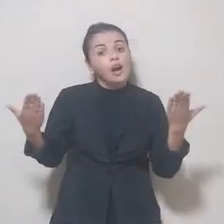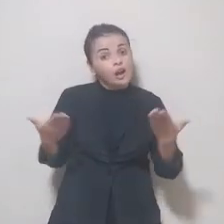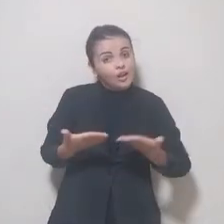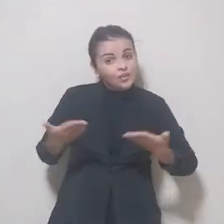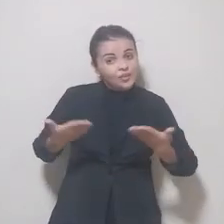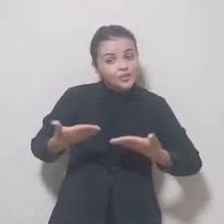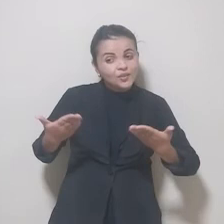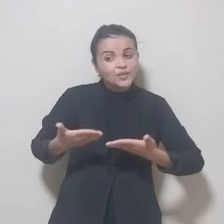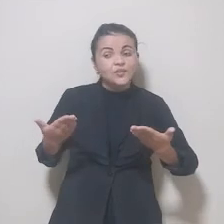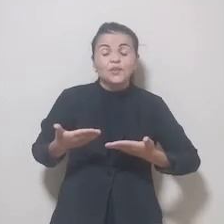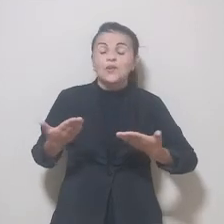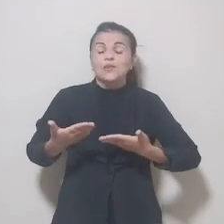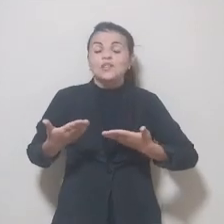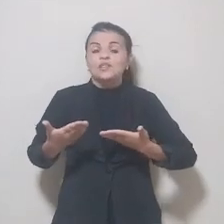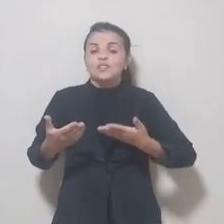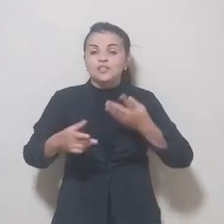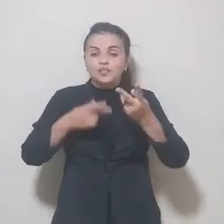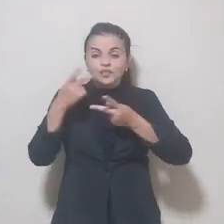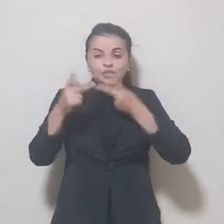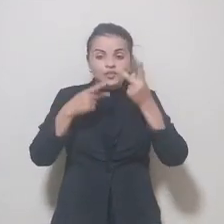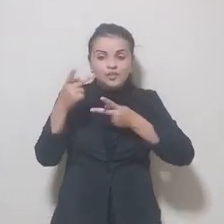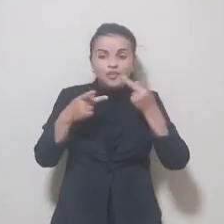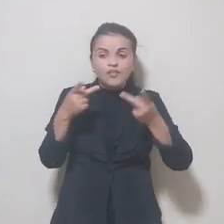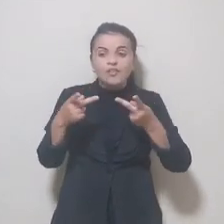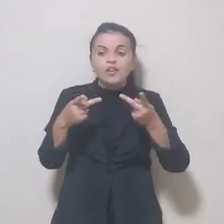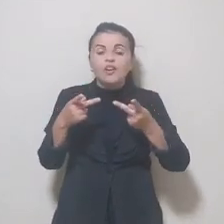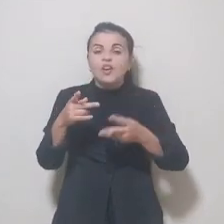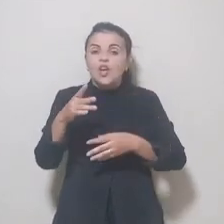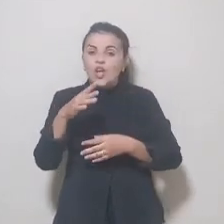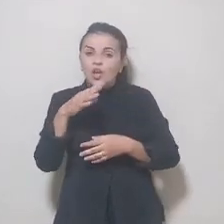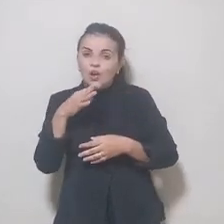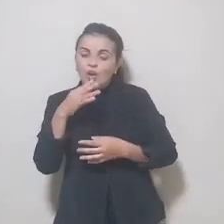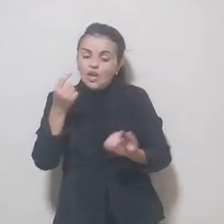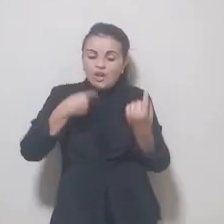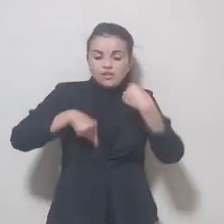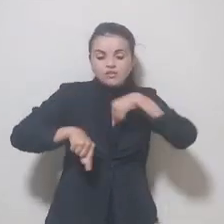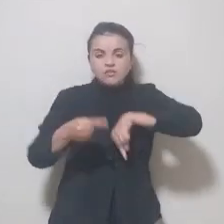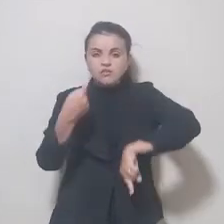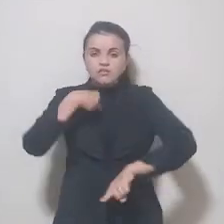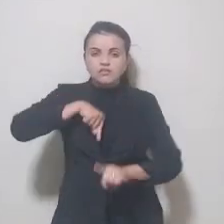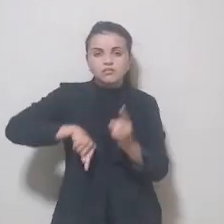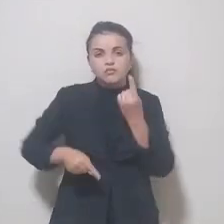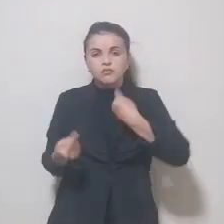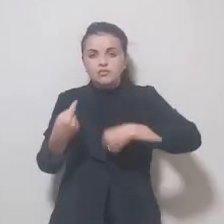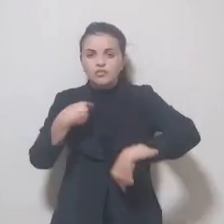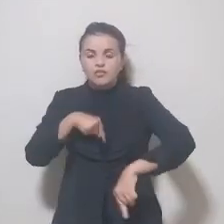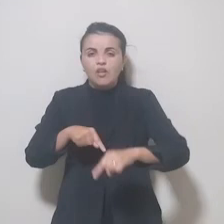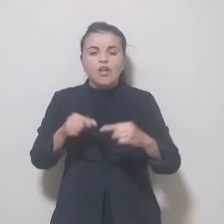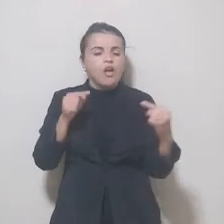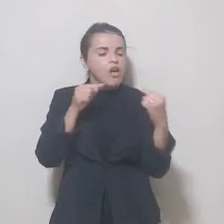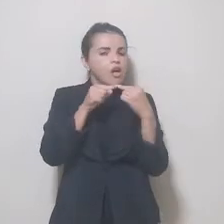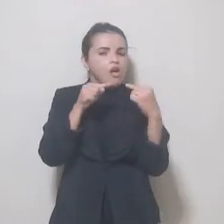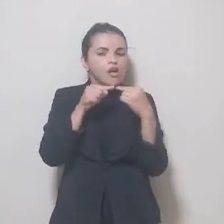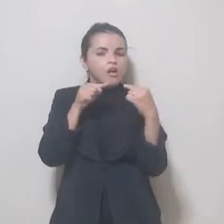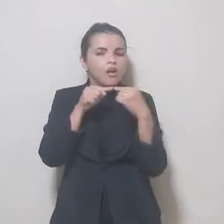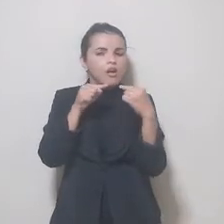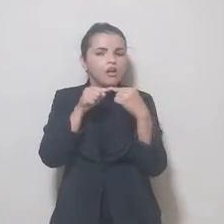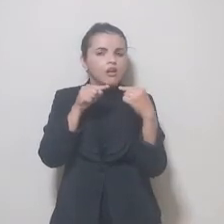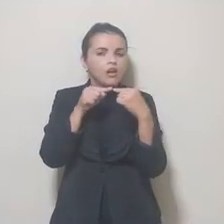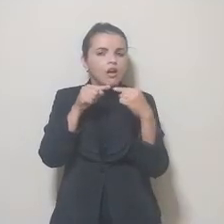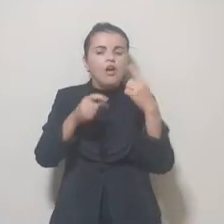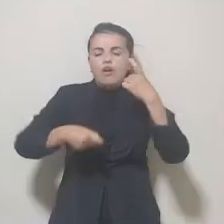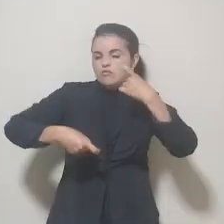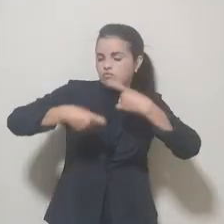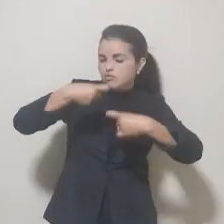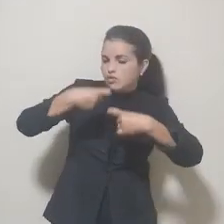na parte que é o que as pessoas mais conhecem quando a gente fala sobre hormônios, que são os hormônios que estão ali relacionados com a